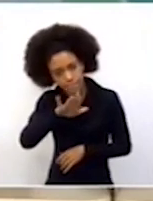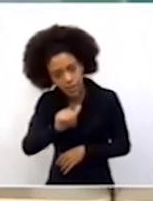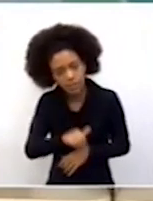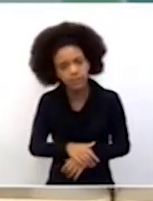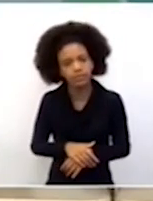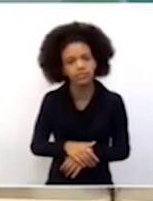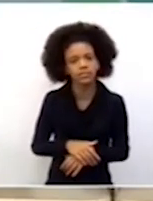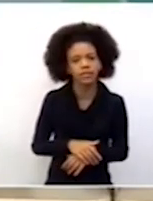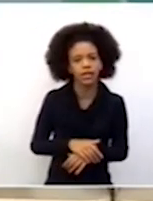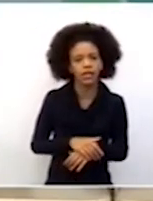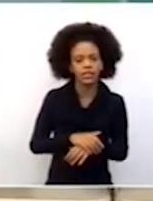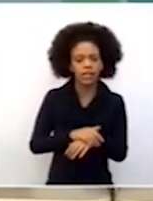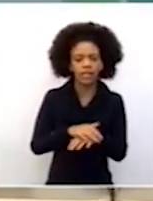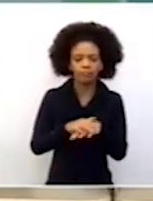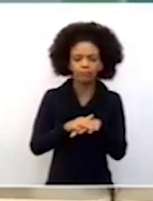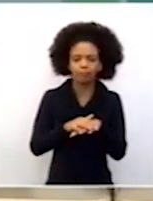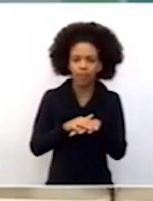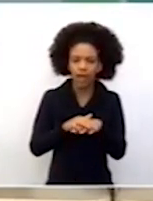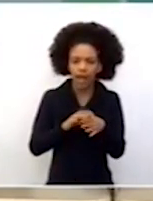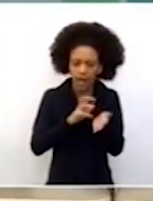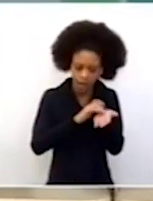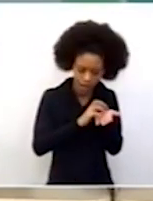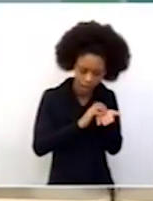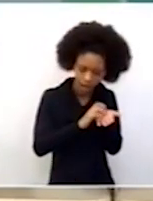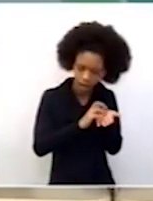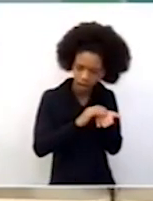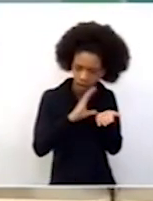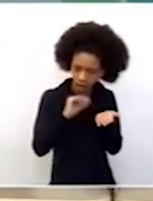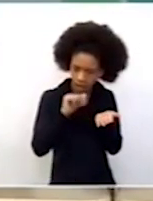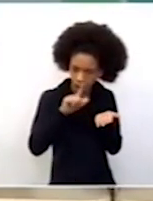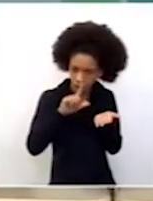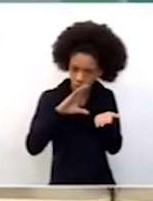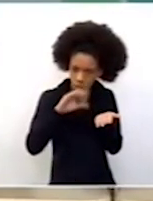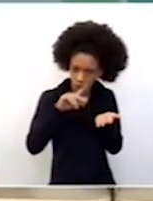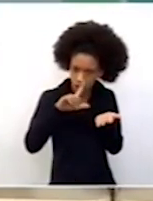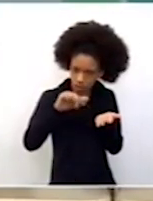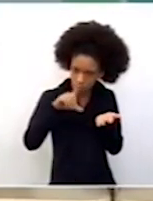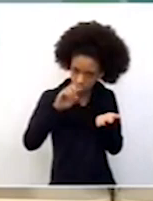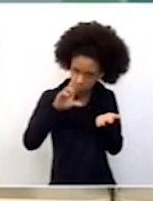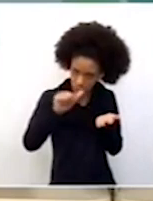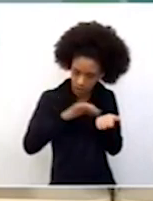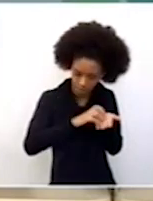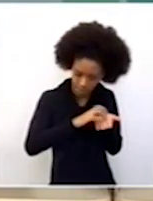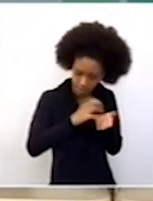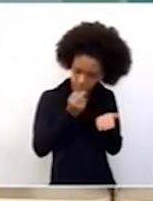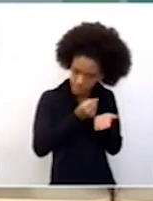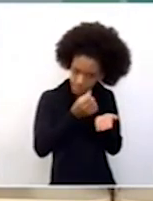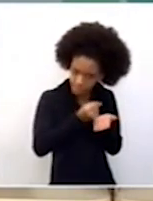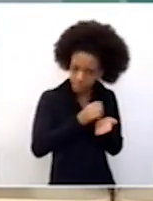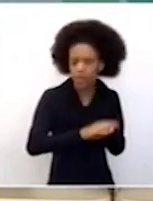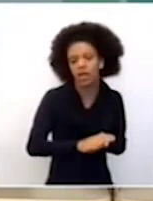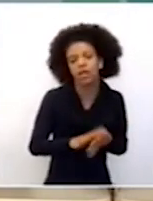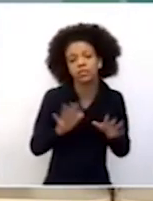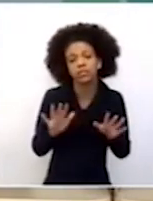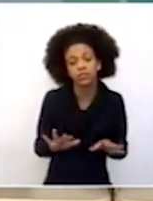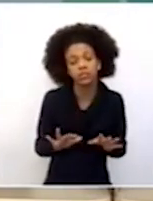questão da digitação, da calculadora. Professora Roseli falou da contagem, das sequências e também destacou